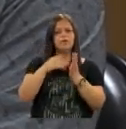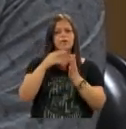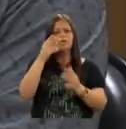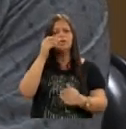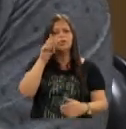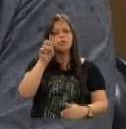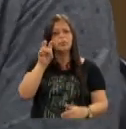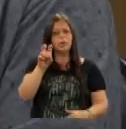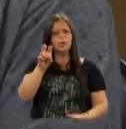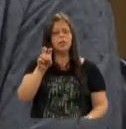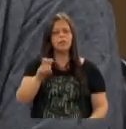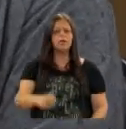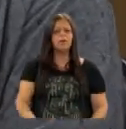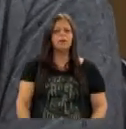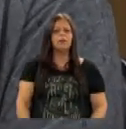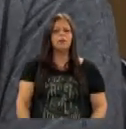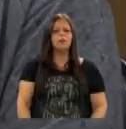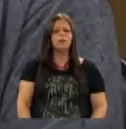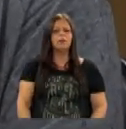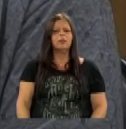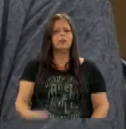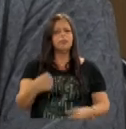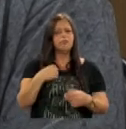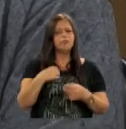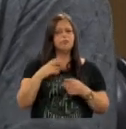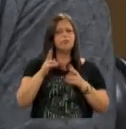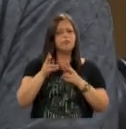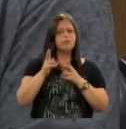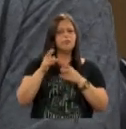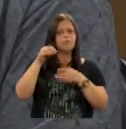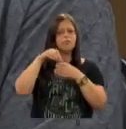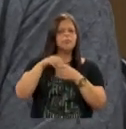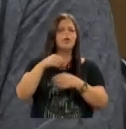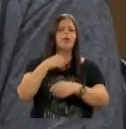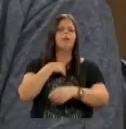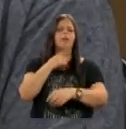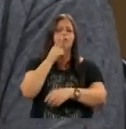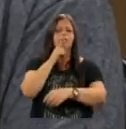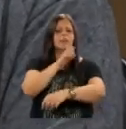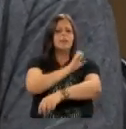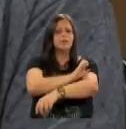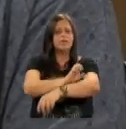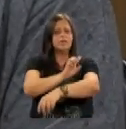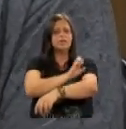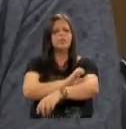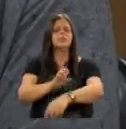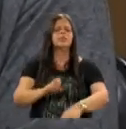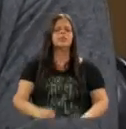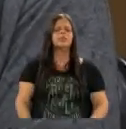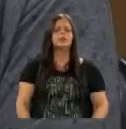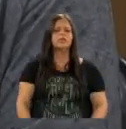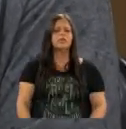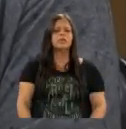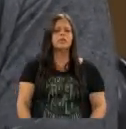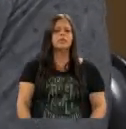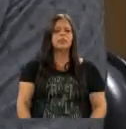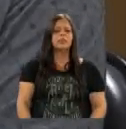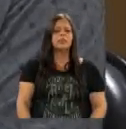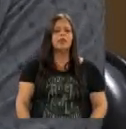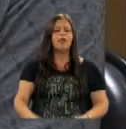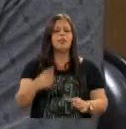até 2015 me consigo a estágio me mostrava que é